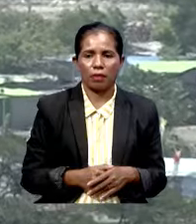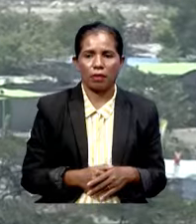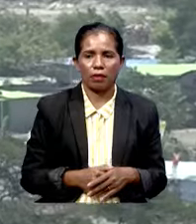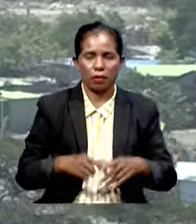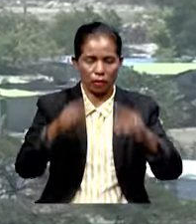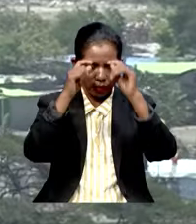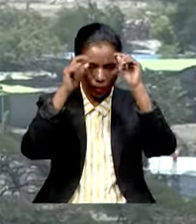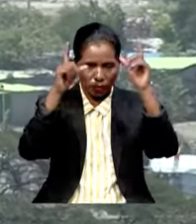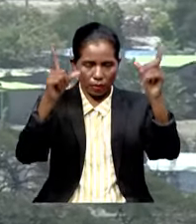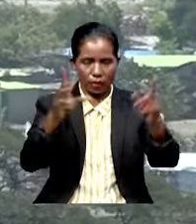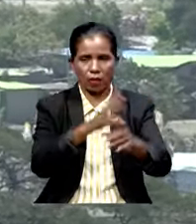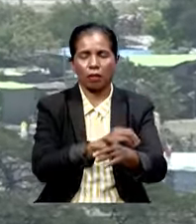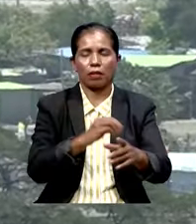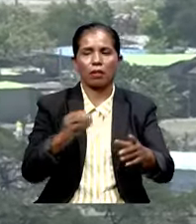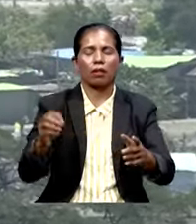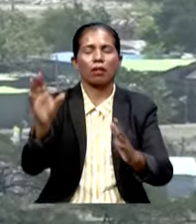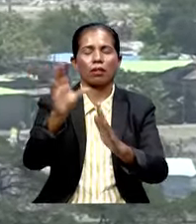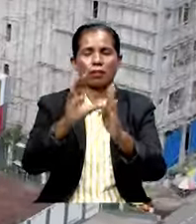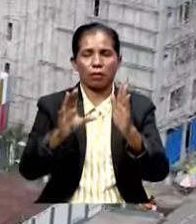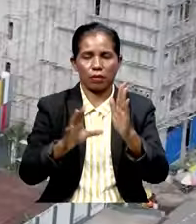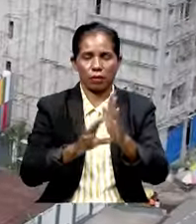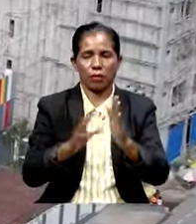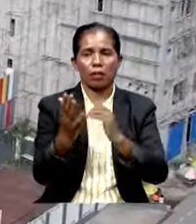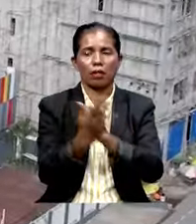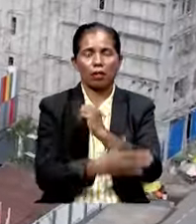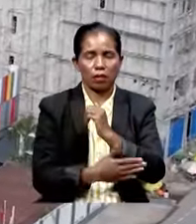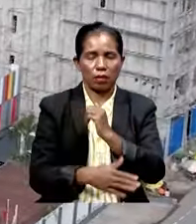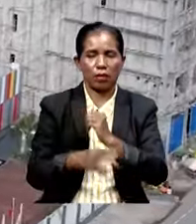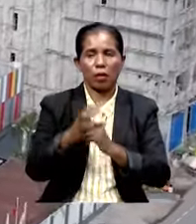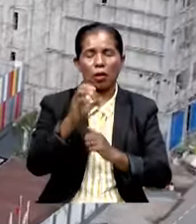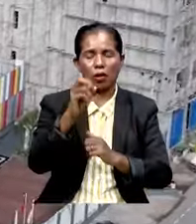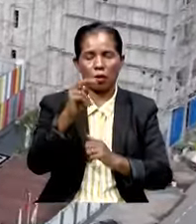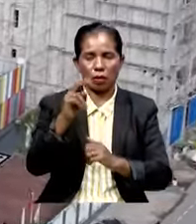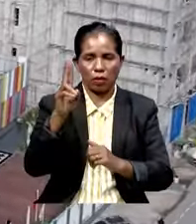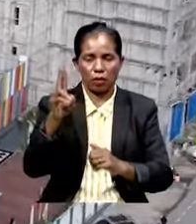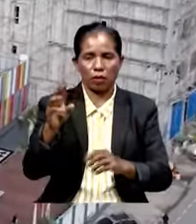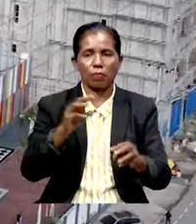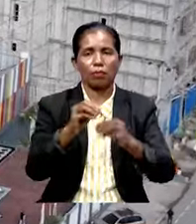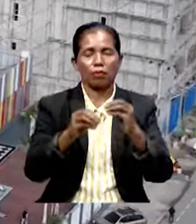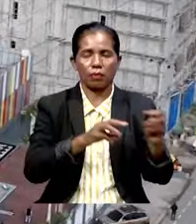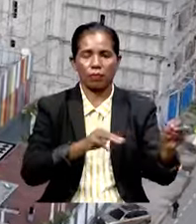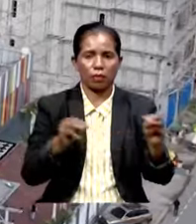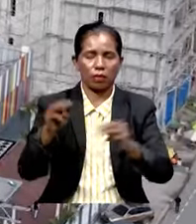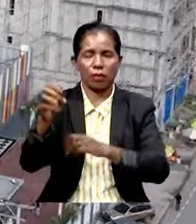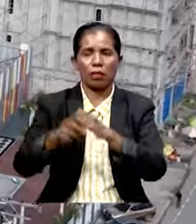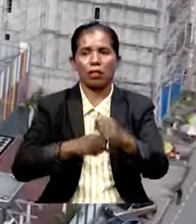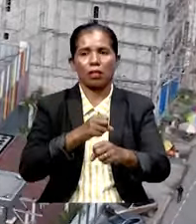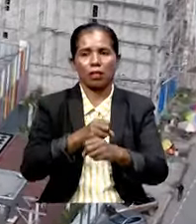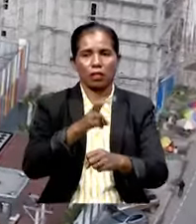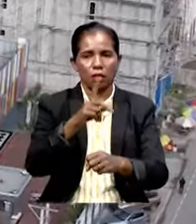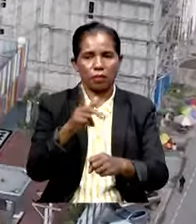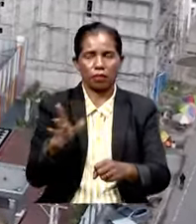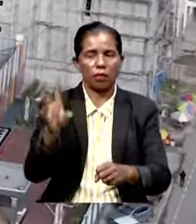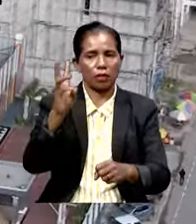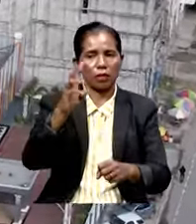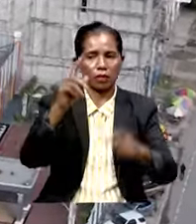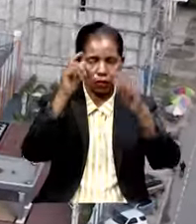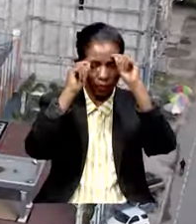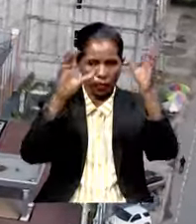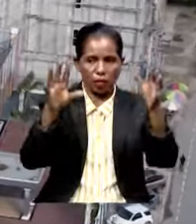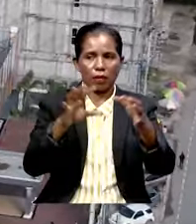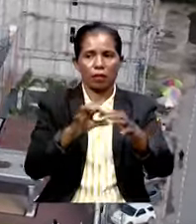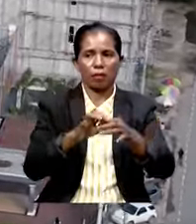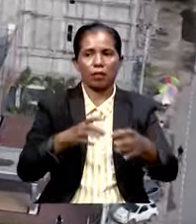Timor-Leste ratifica a Convenção Nações Unidas com a mudança climática e a tina rihun rua nen, no Timor-Leste mos no dar membro e